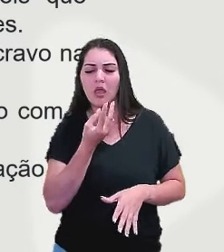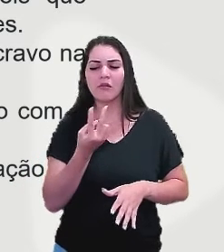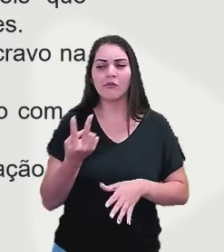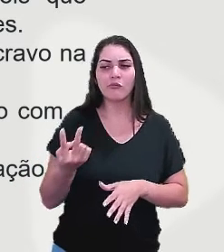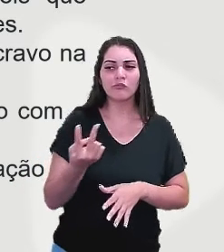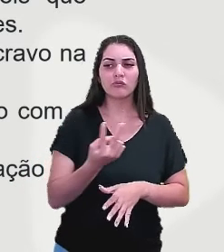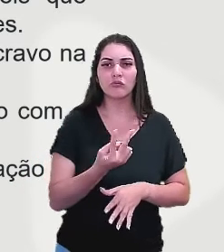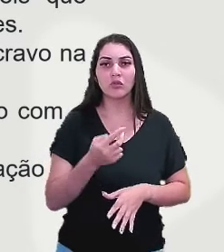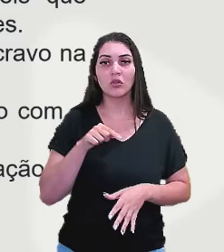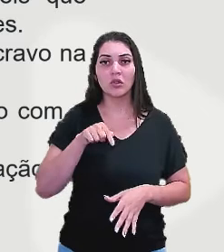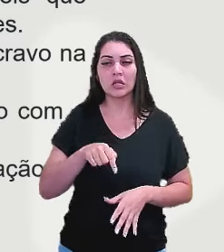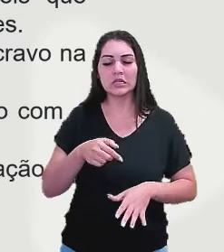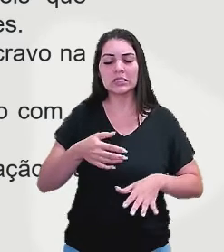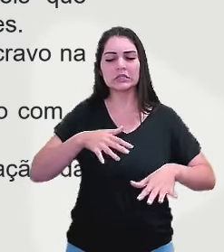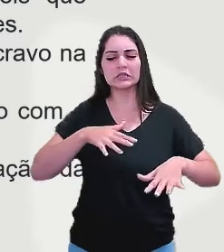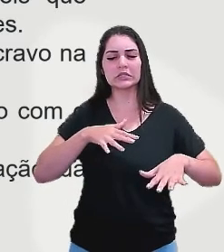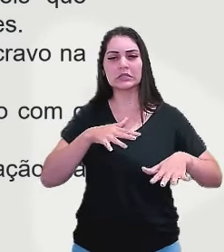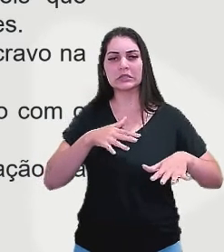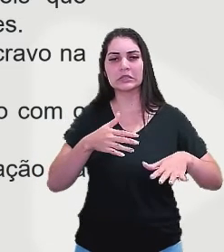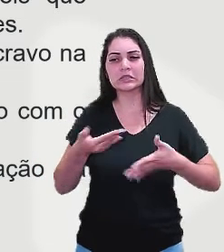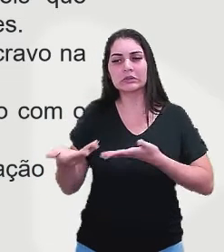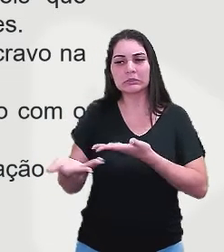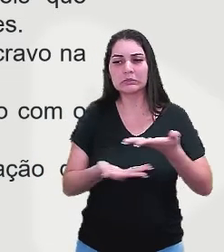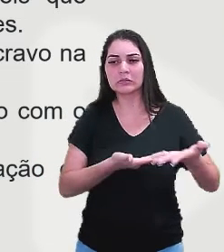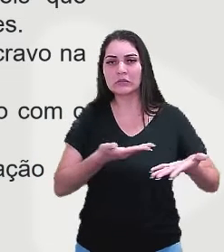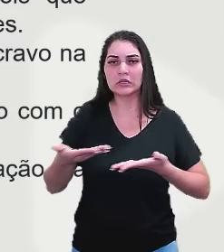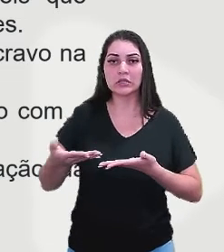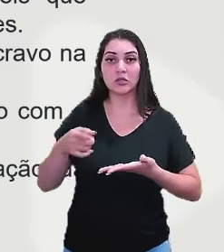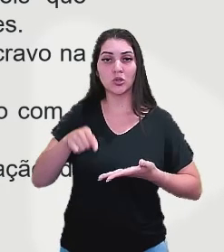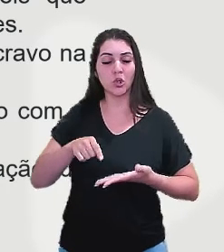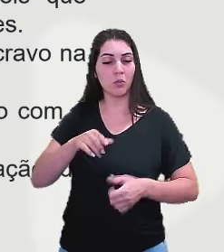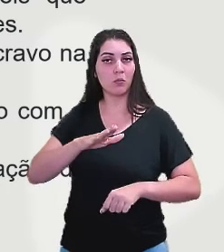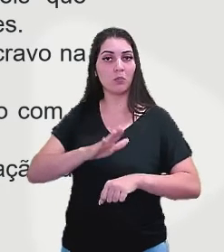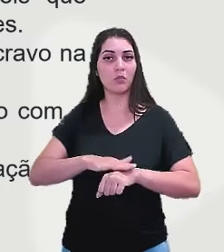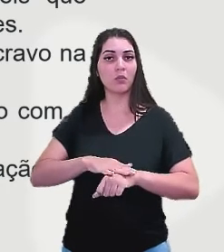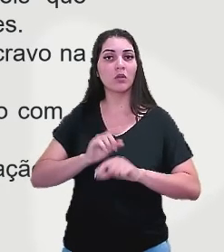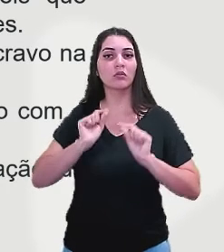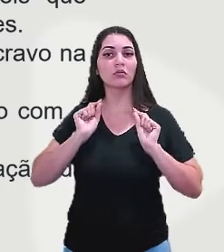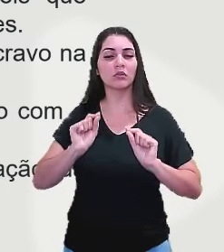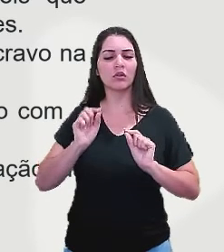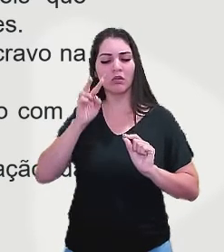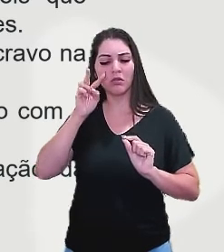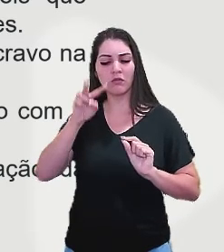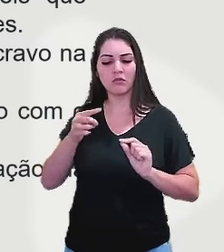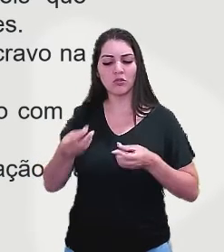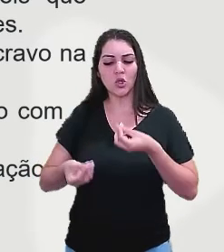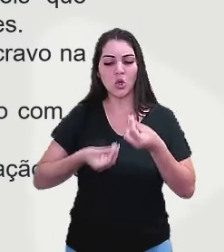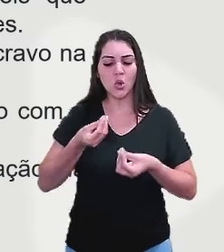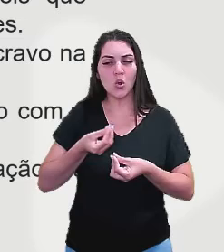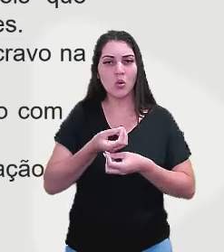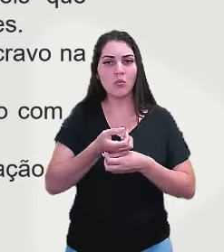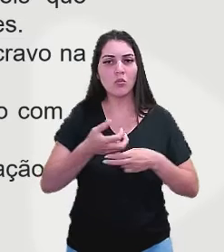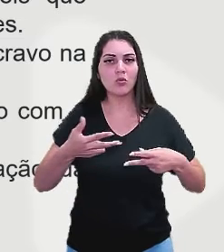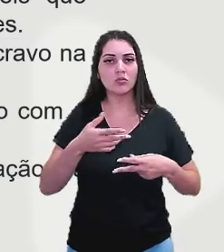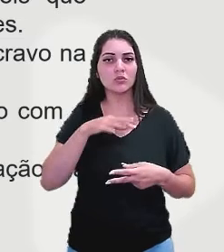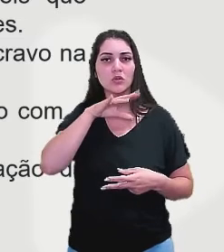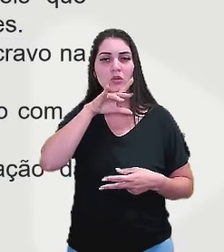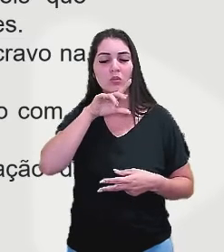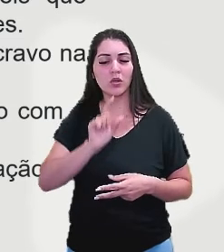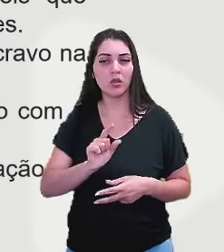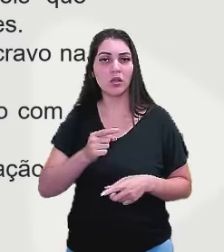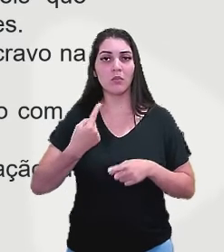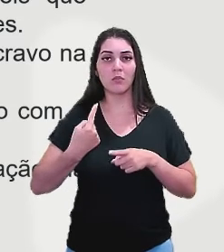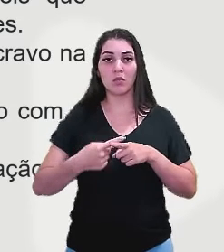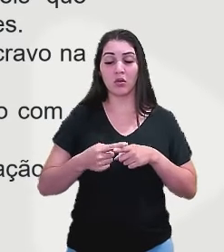lados, e essa mediação, ela num determinado momento, ela foi vista como uma coisa ruim, porque não beneficiava bem a